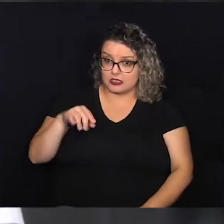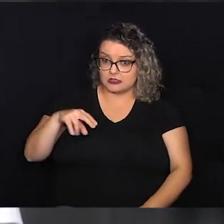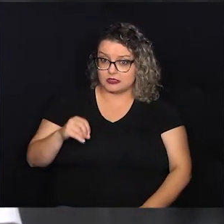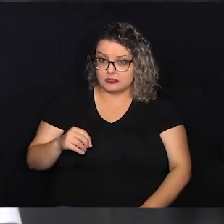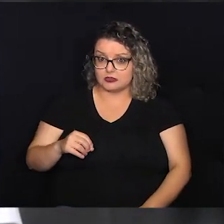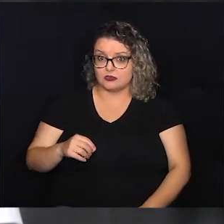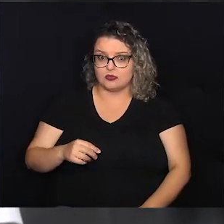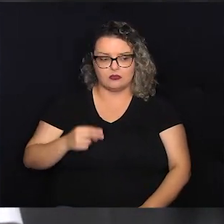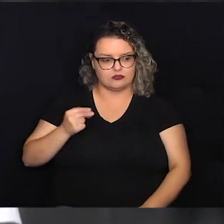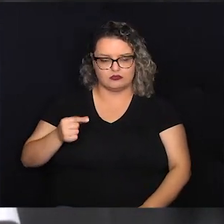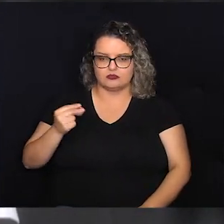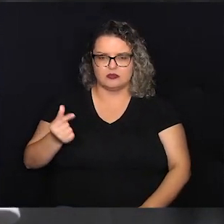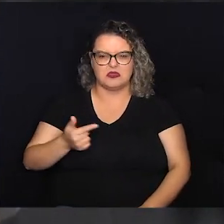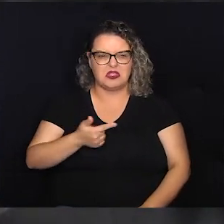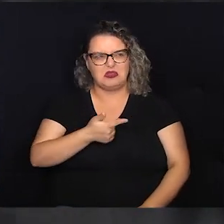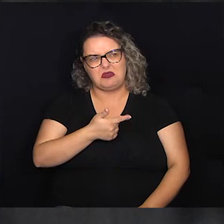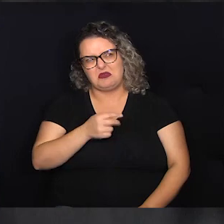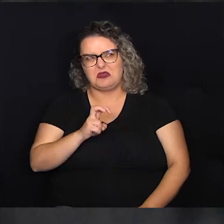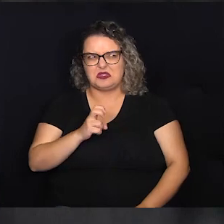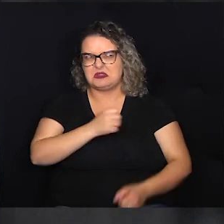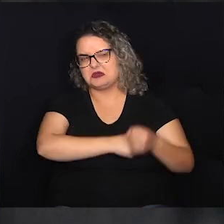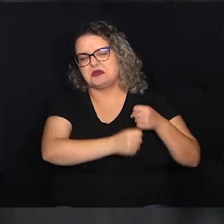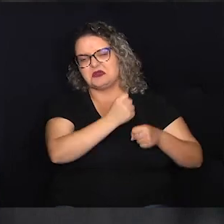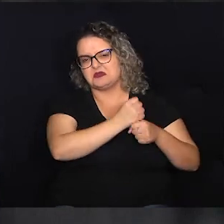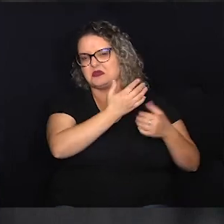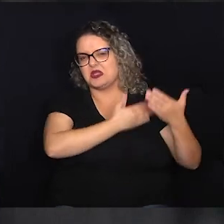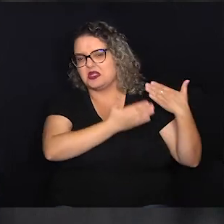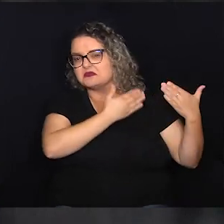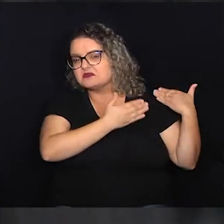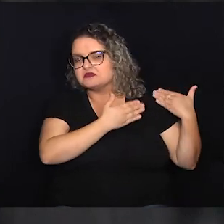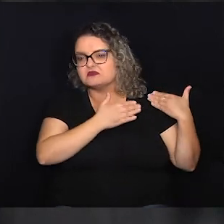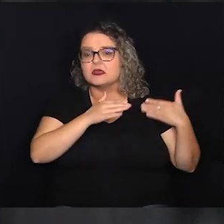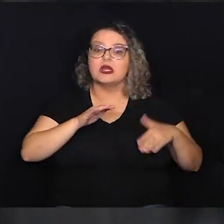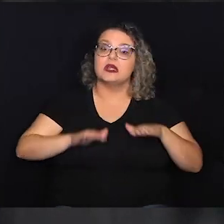durante muito tempo. Sim. Se você voltasse a